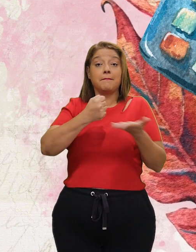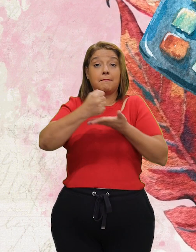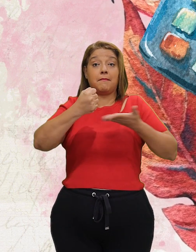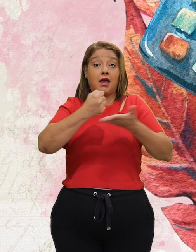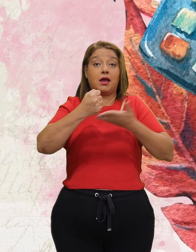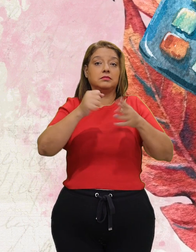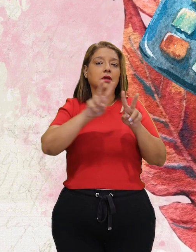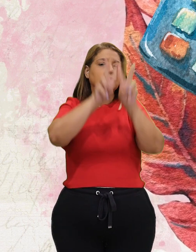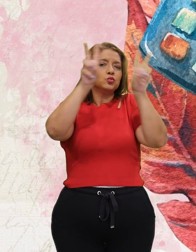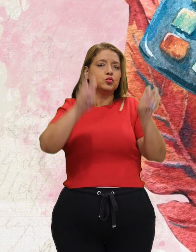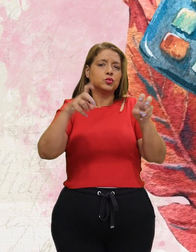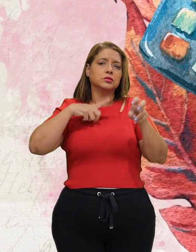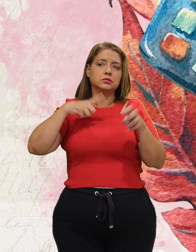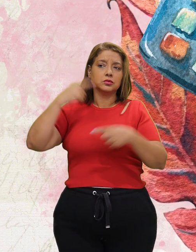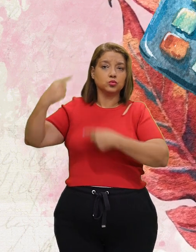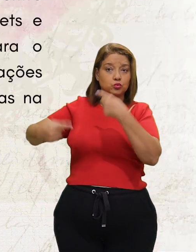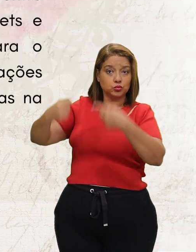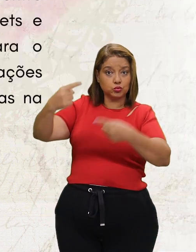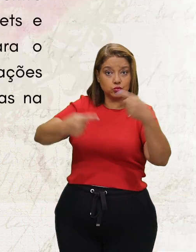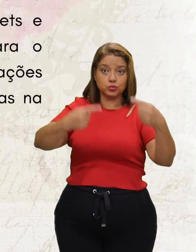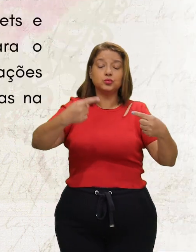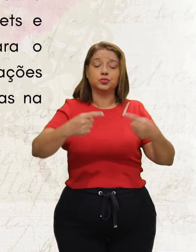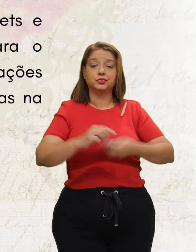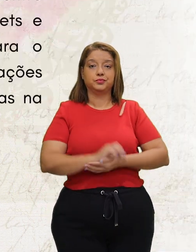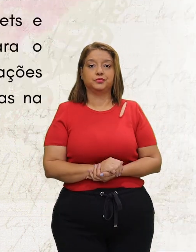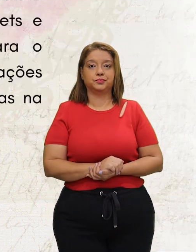o assunto em discussão, ok?